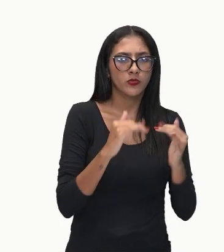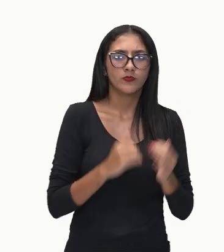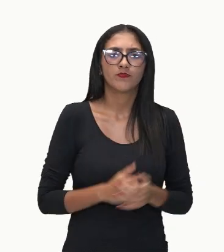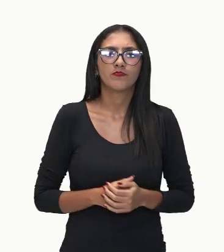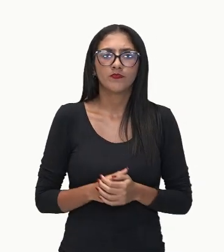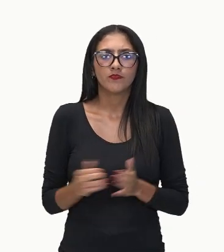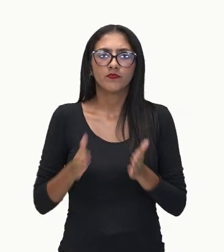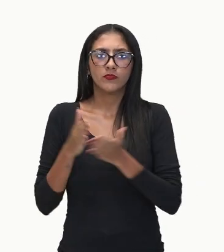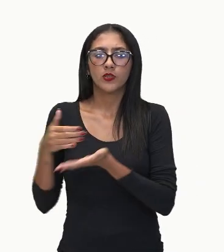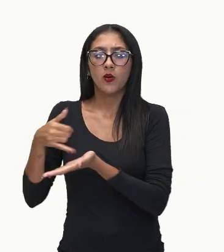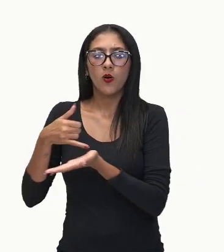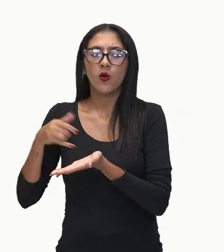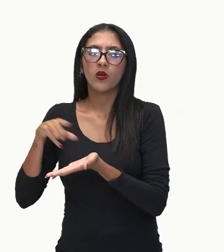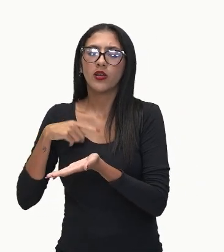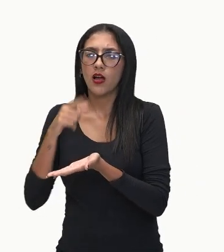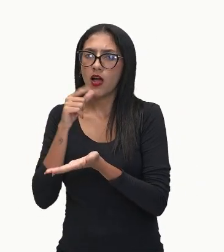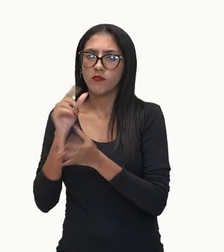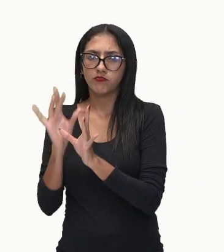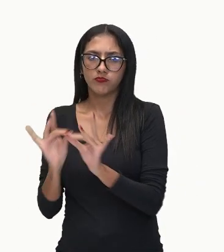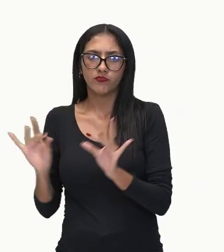líquidos, ok?